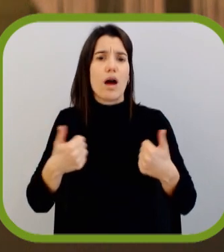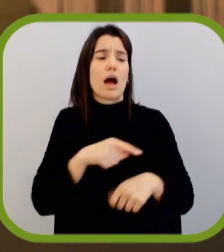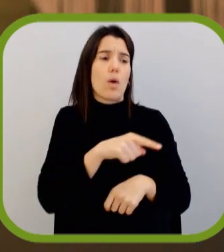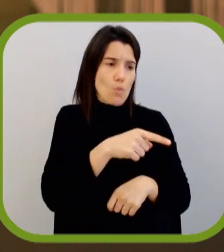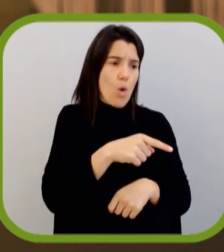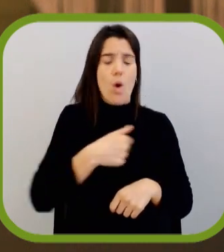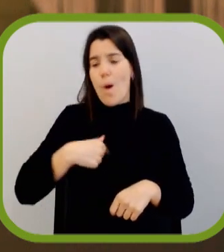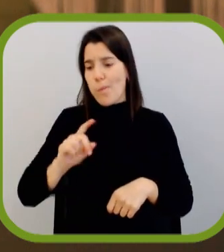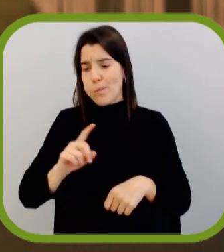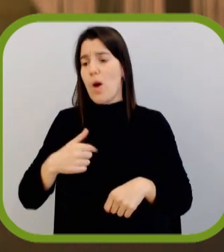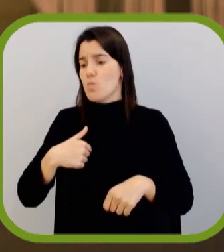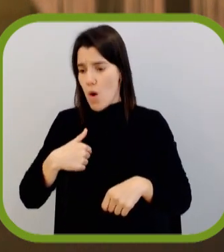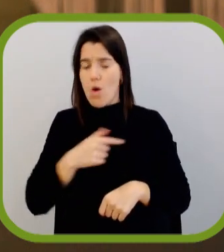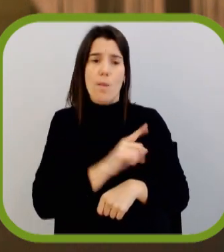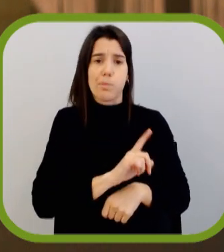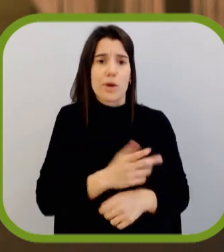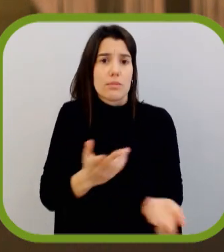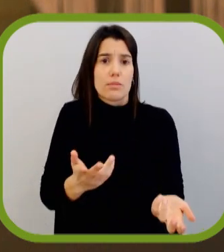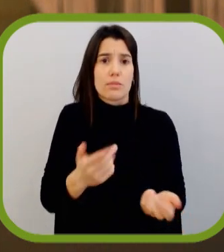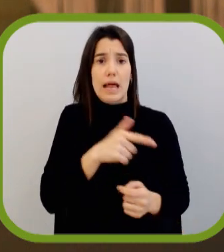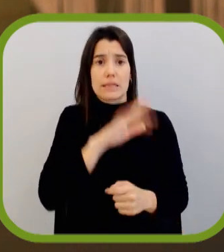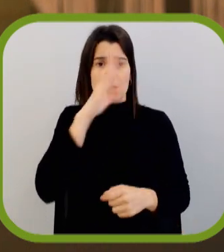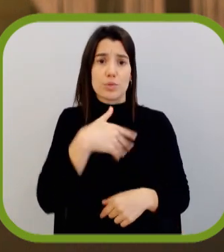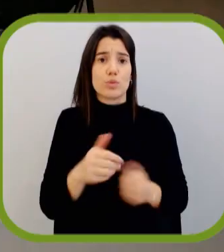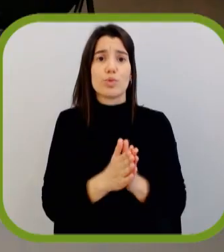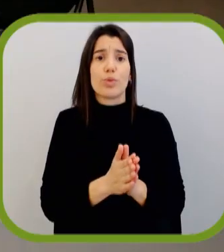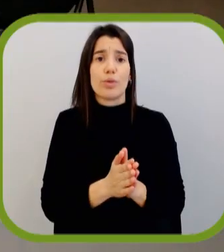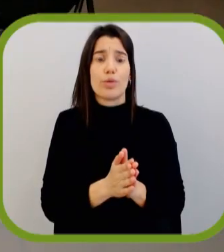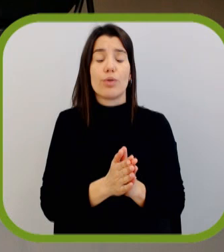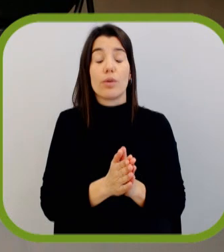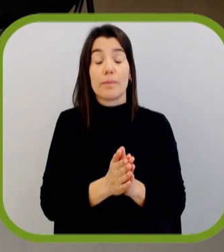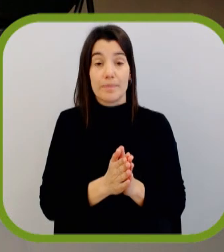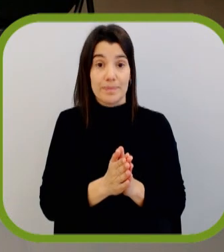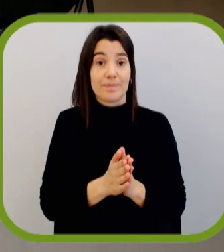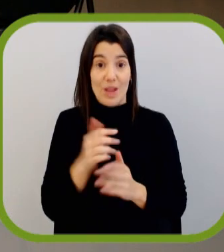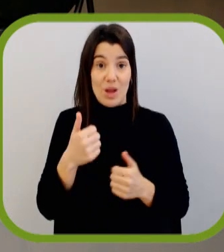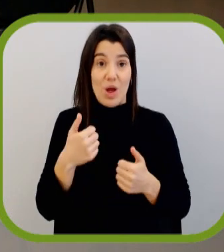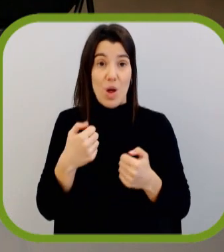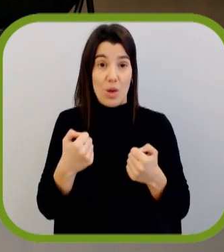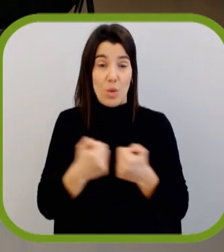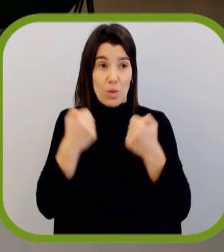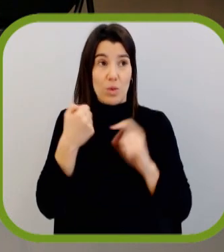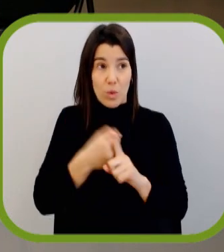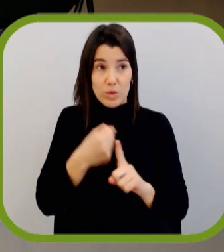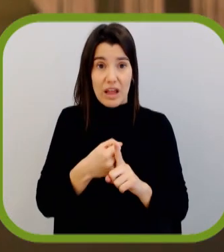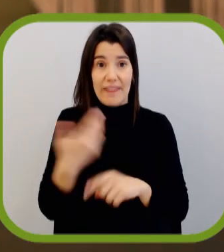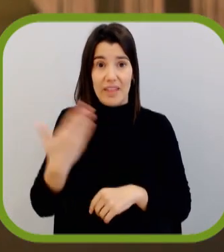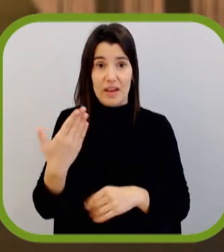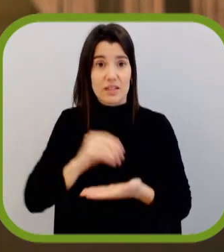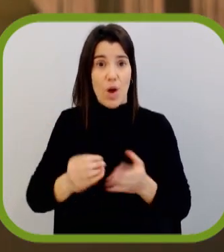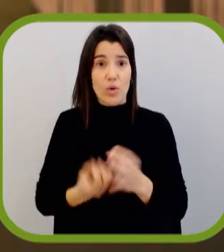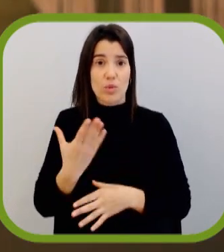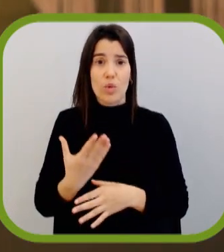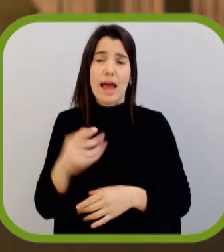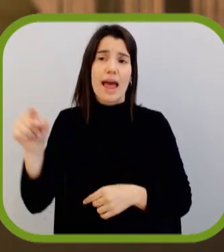vamos conseguir competir com uma entidade que sabe tudo. Esta batalha dos direitos de autor é simplesmente uma